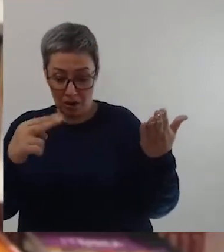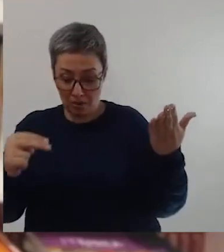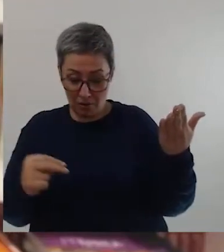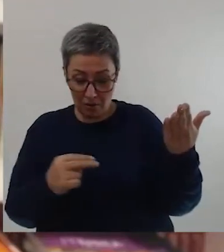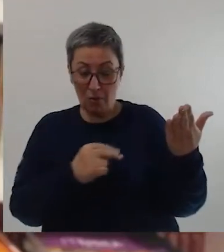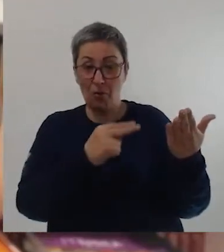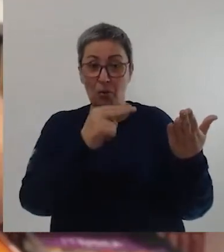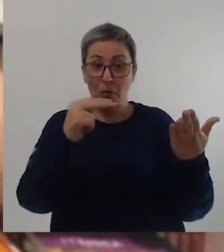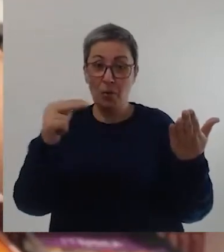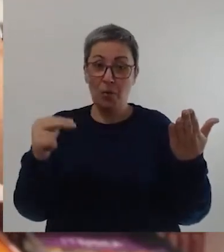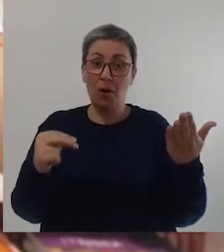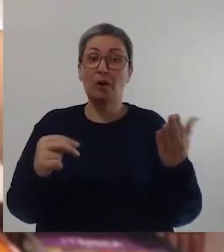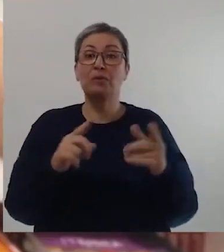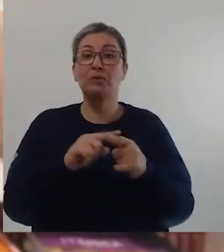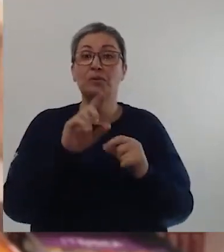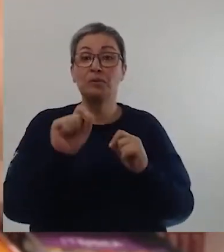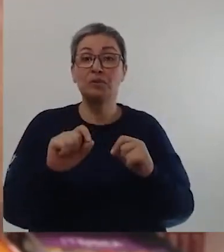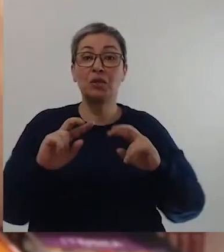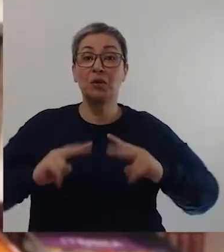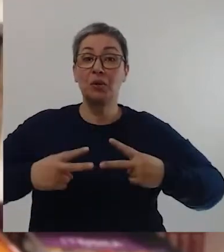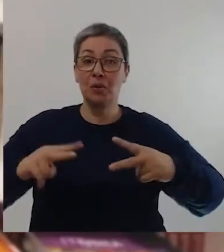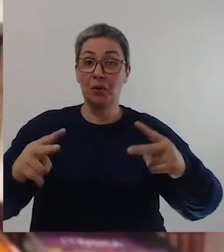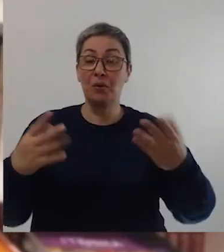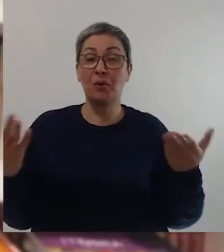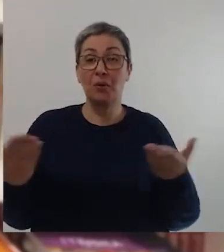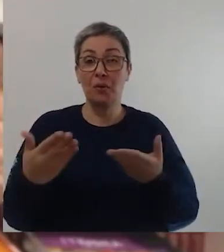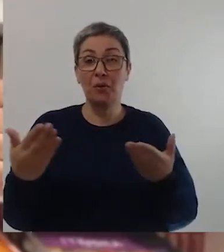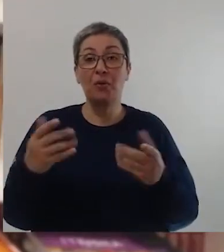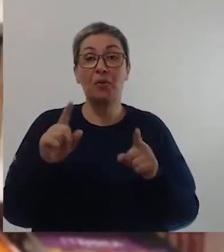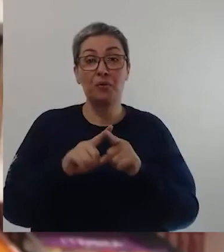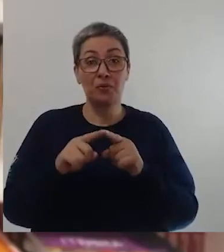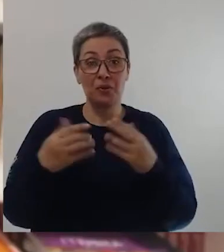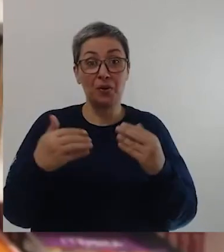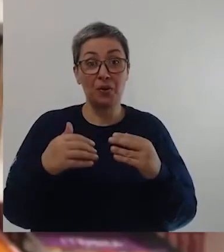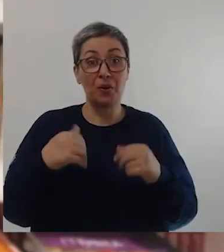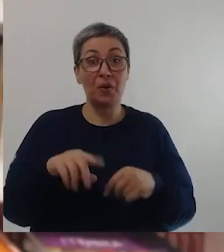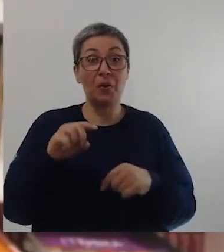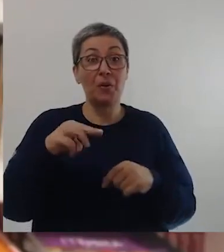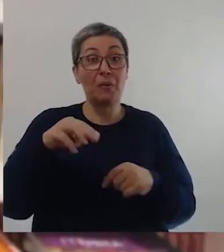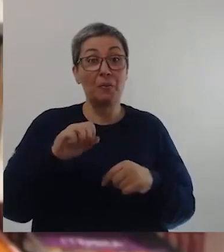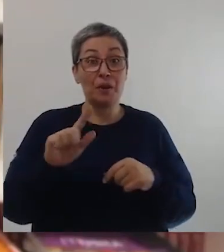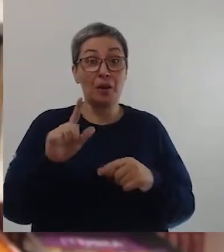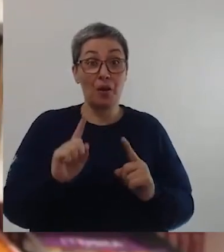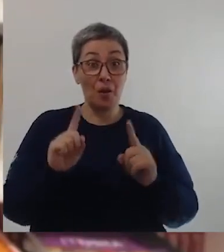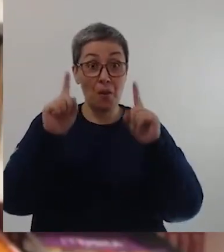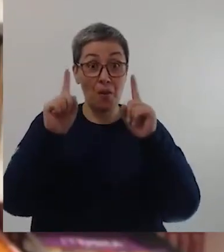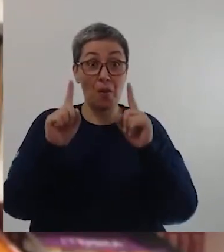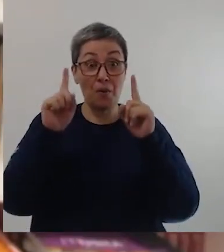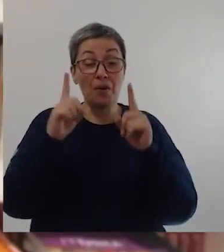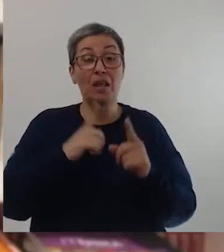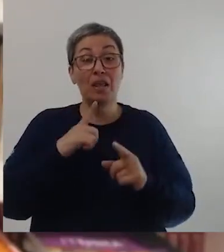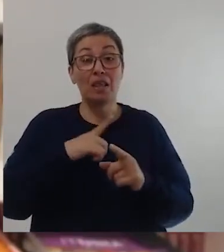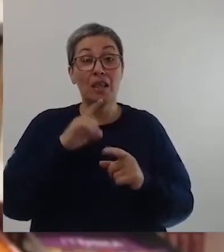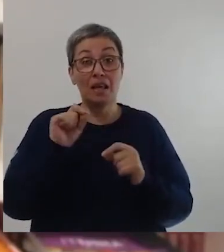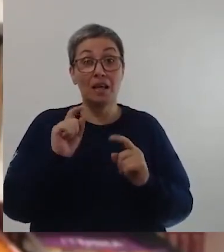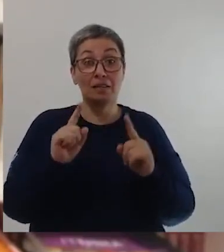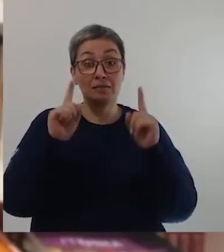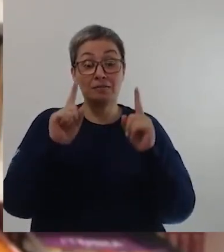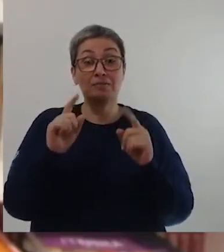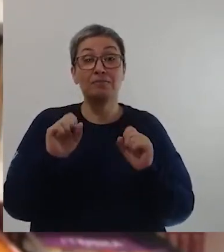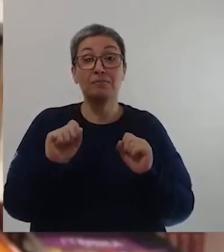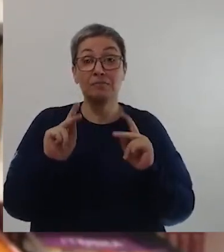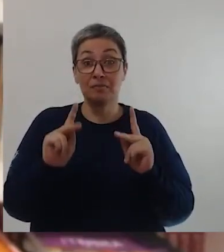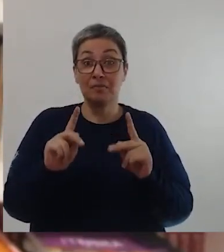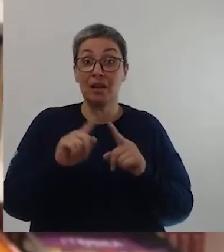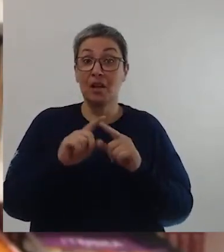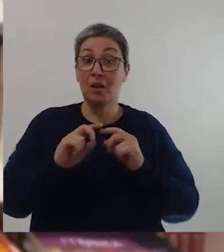você olha lá copia e compartilha com a gente nesse e-mail aqui ó tá aparecendo